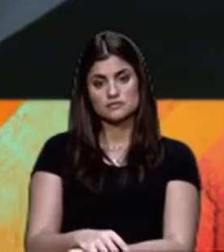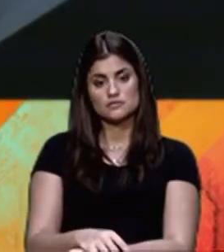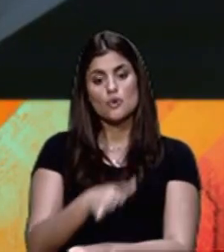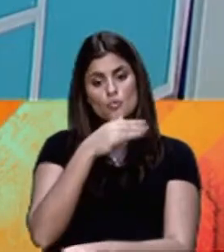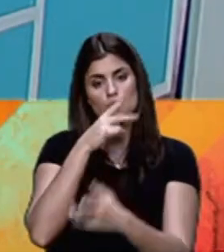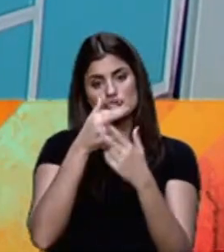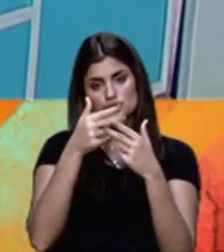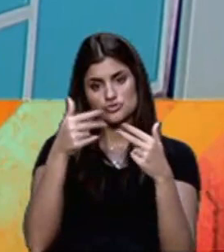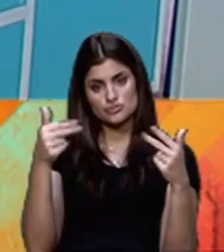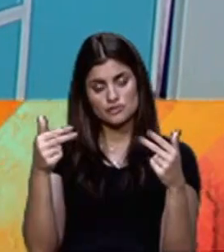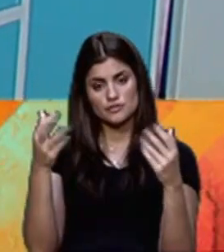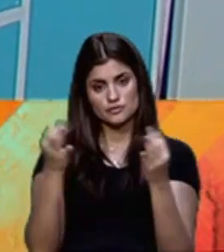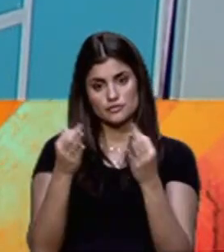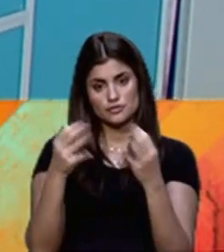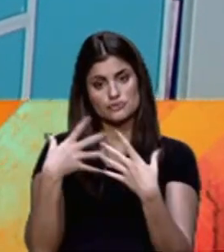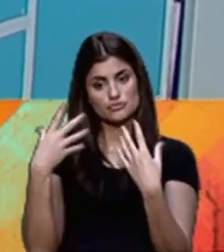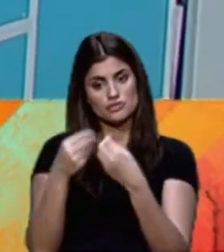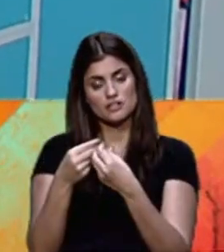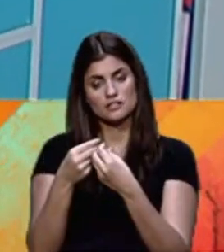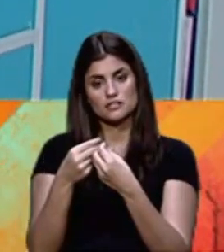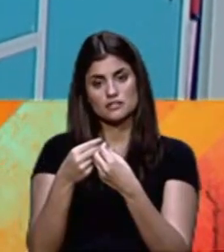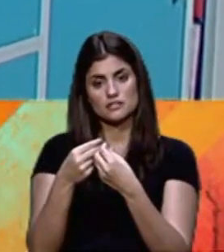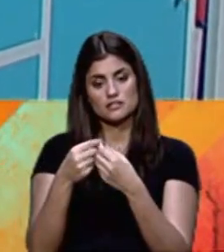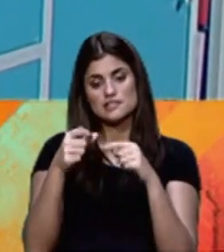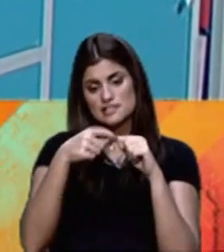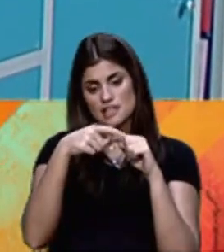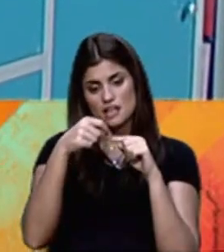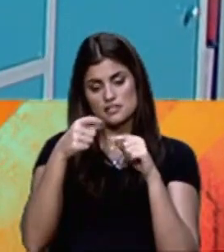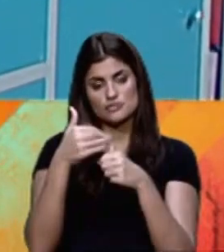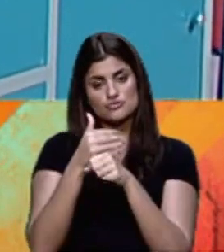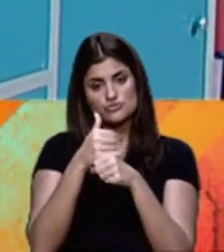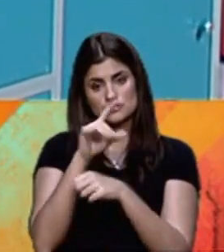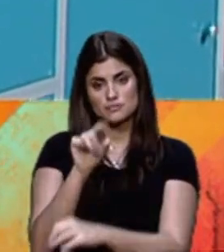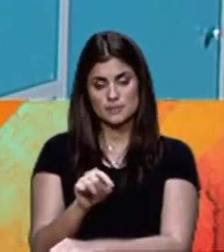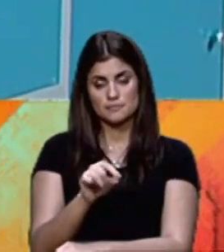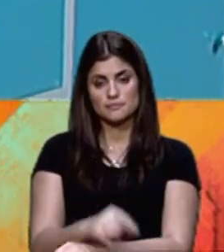colorida. Vamos juntar... salsa picada também,